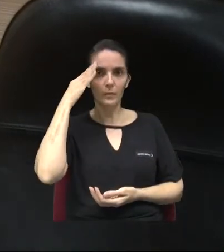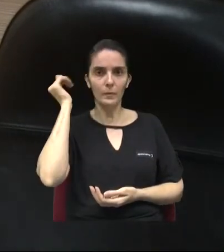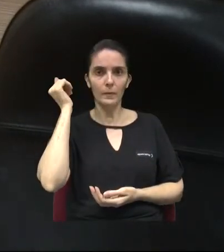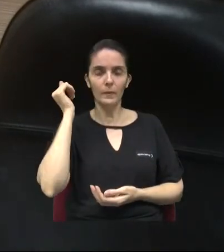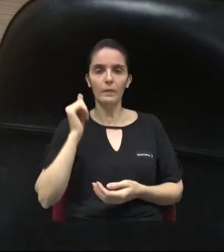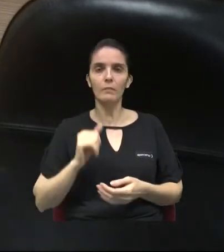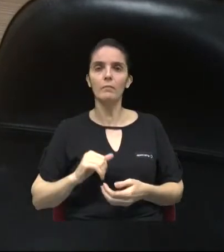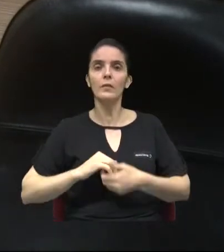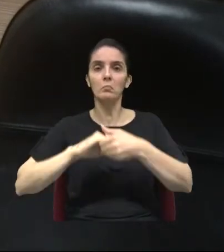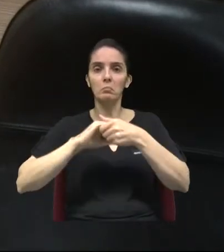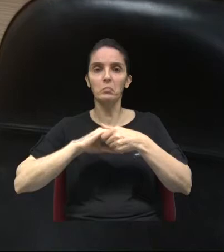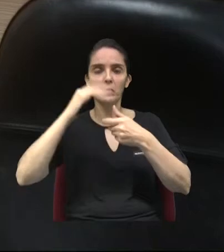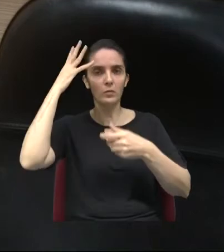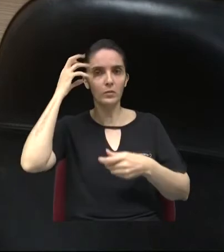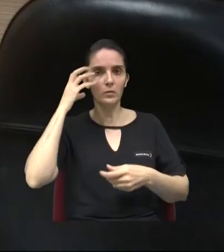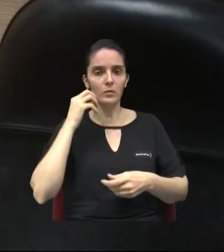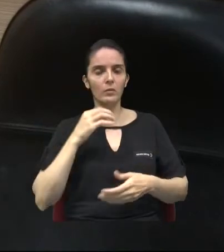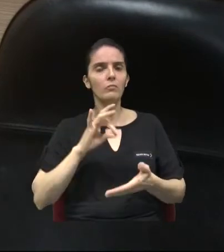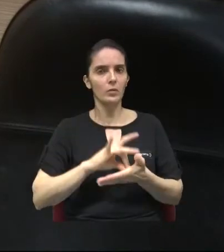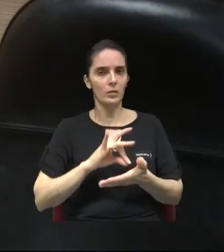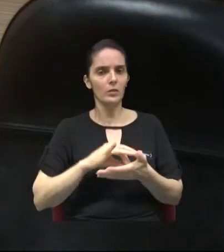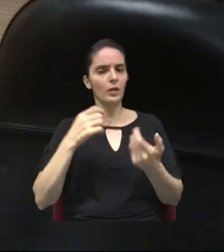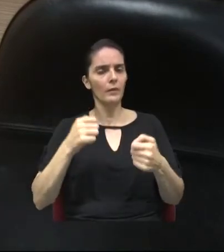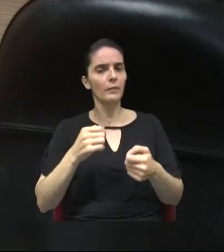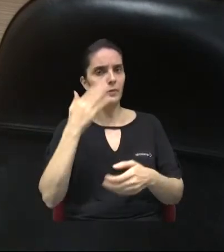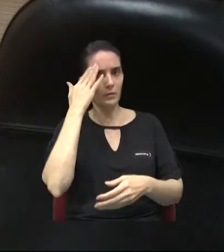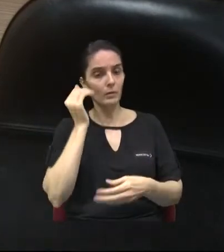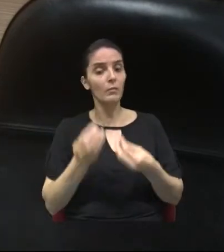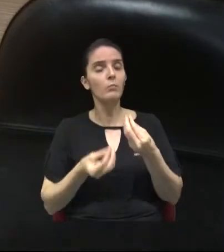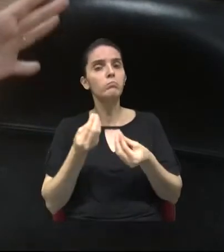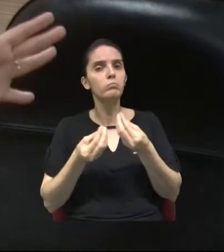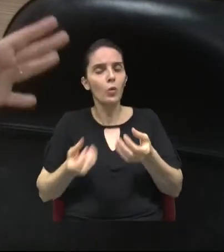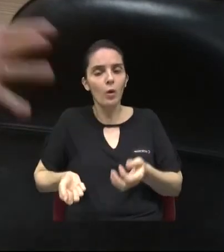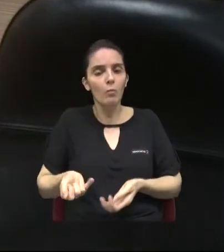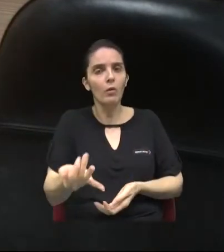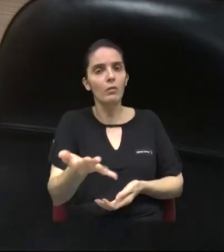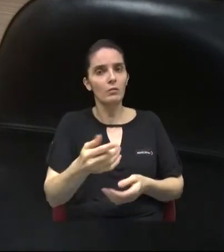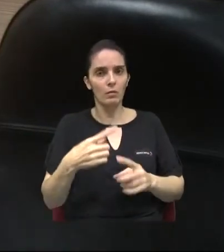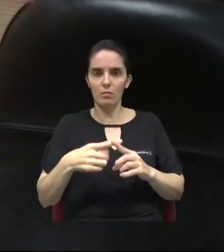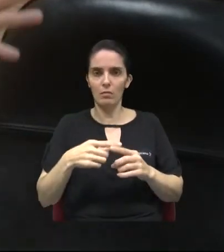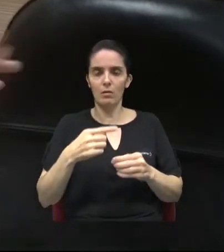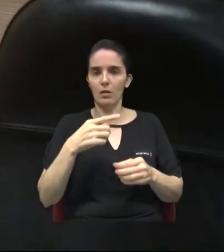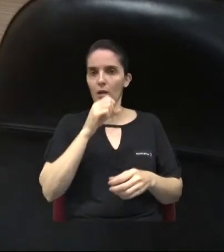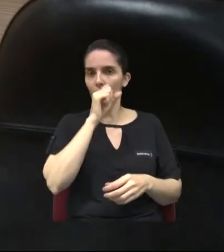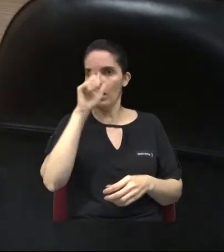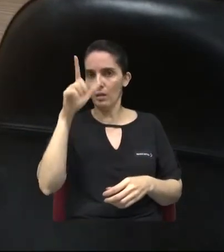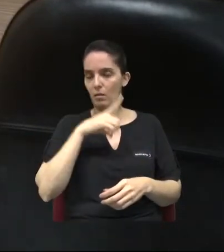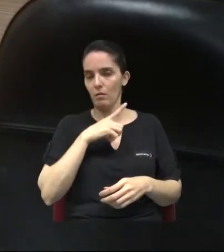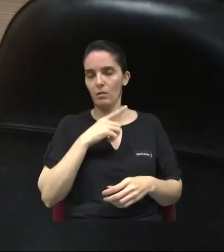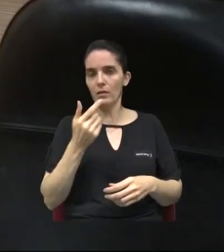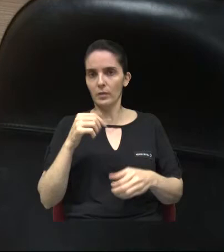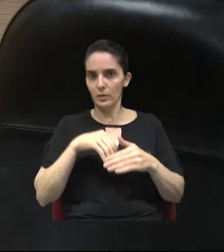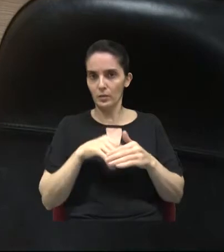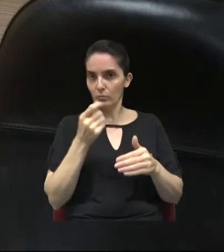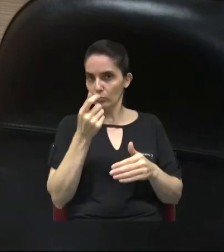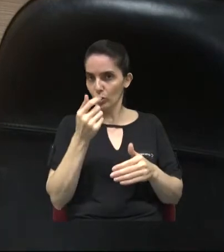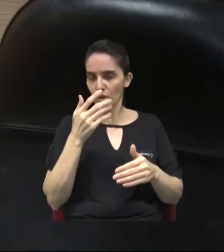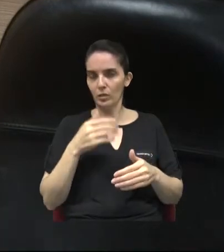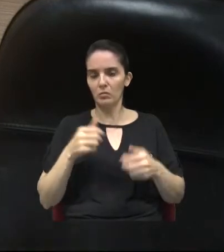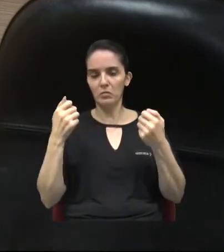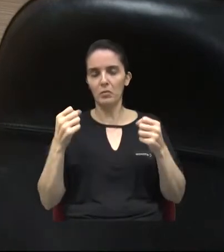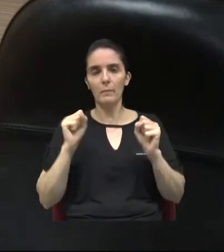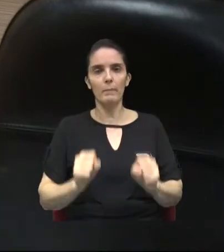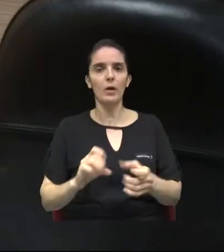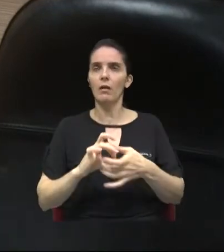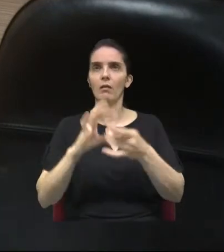pelo requerimento, porque concordo que a gente tem que saber como está sendo gasto. Não é porque Limeira tem crédito que Limeira pode pegar o dinheiro e fazer o que bem entender. Por